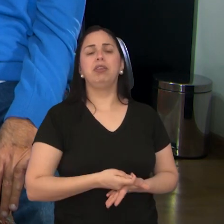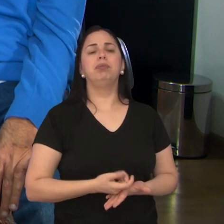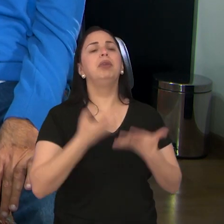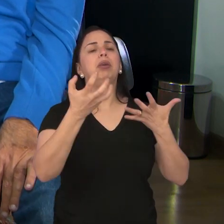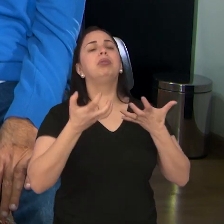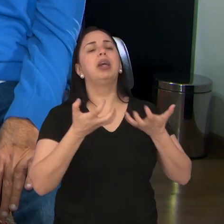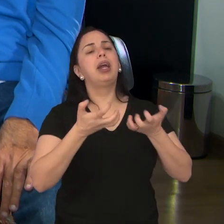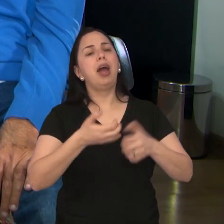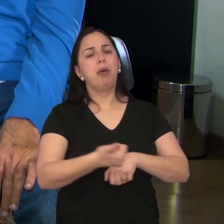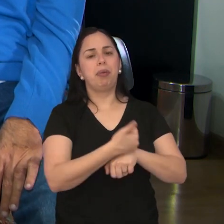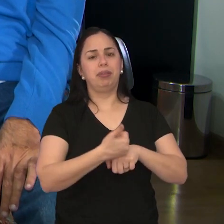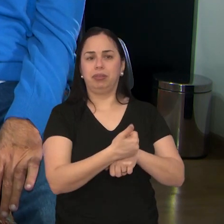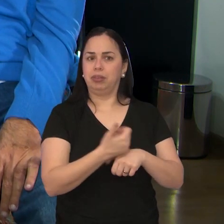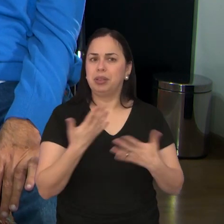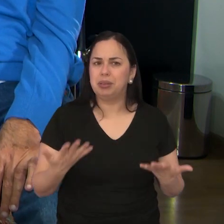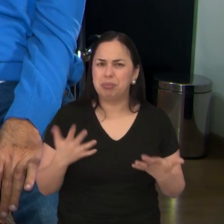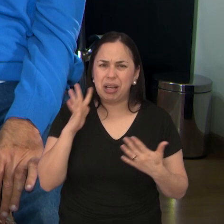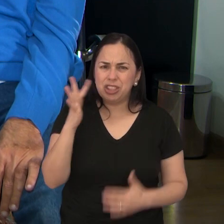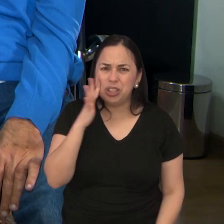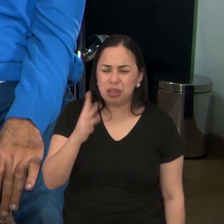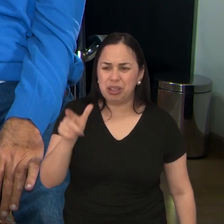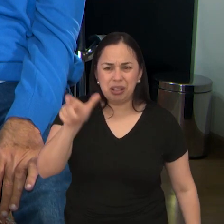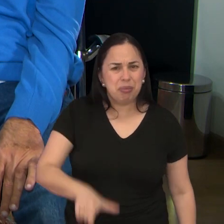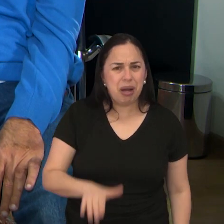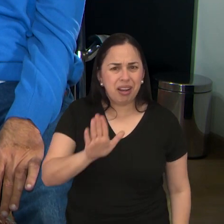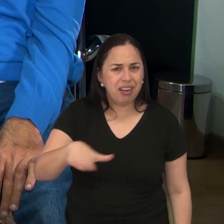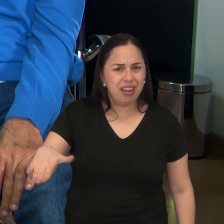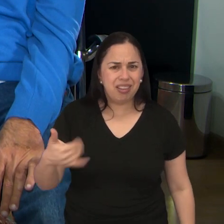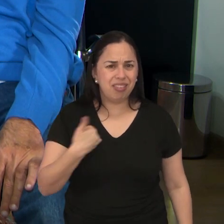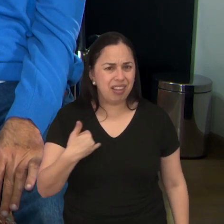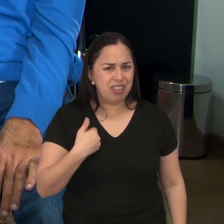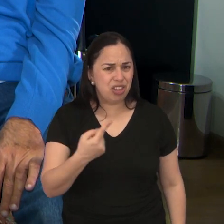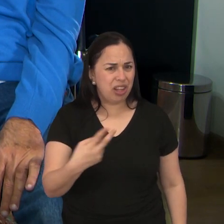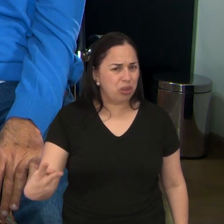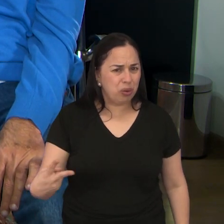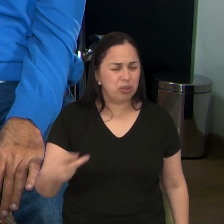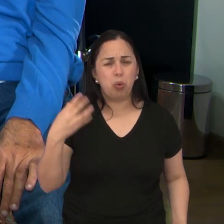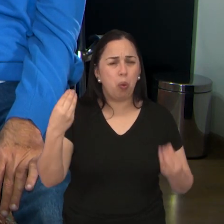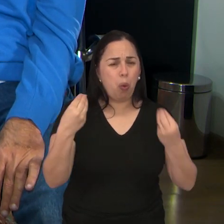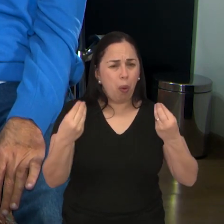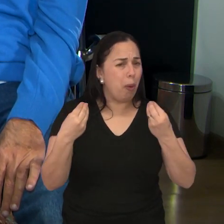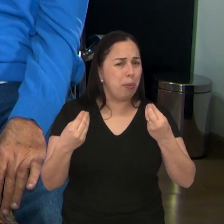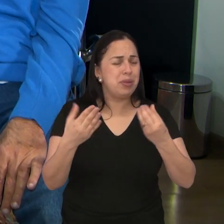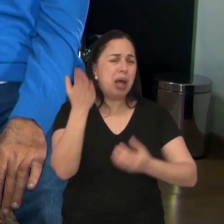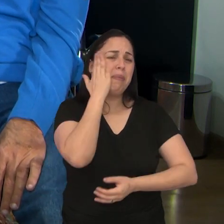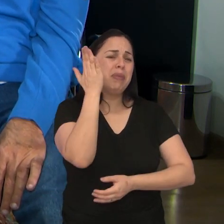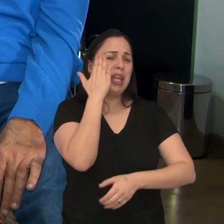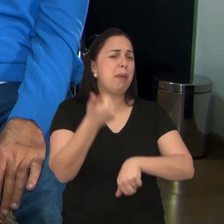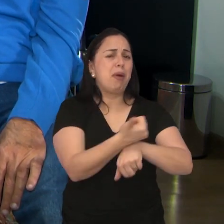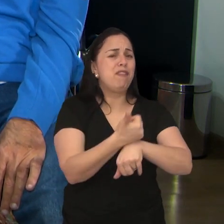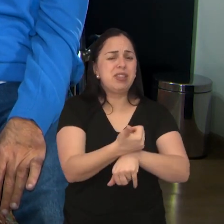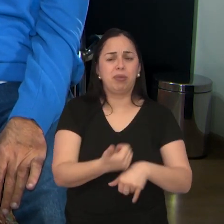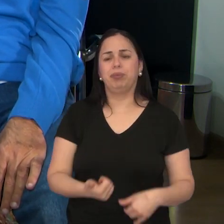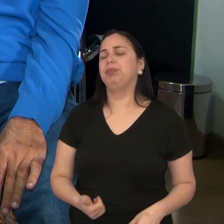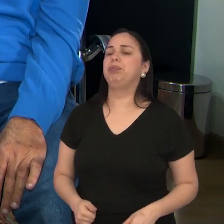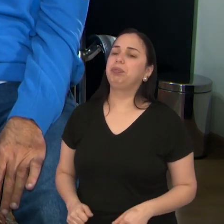ser arqueólogo. Eu não sei, uma criança com 12 anos já sabia o que era arqueologia. O que passava na sua cabeça nessa